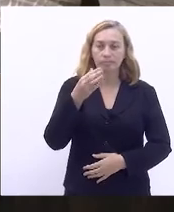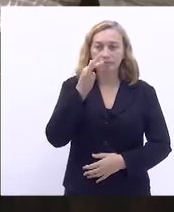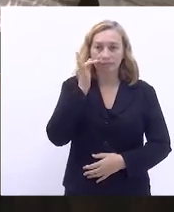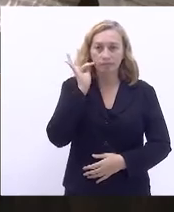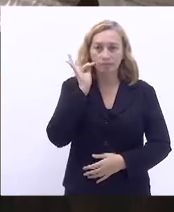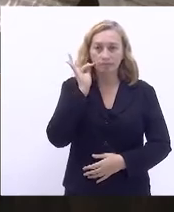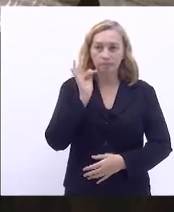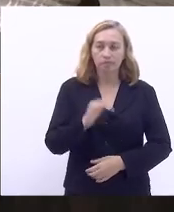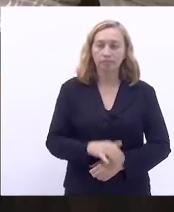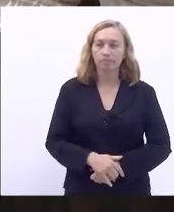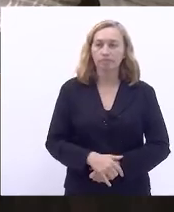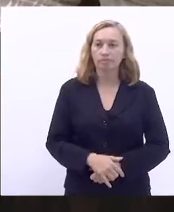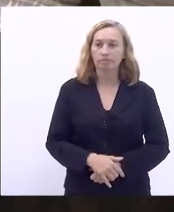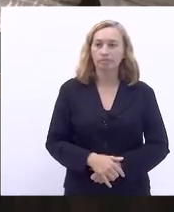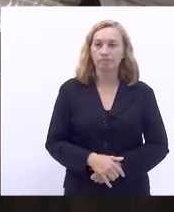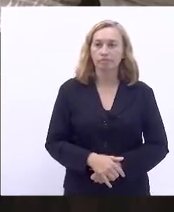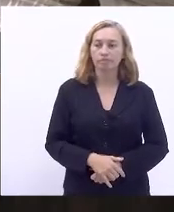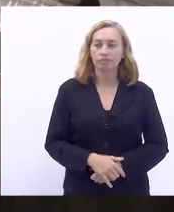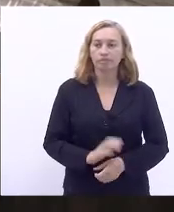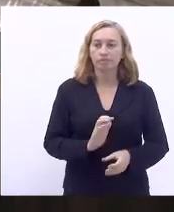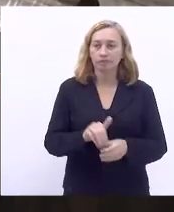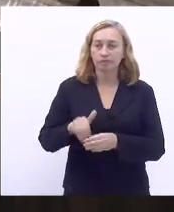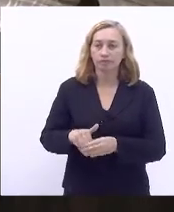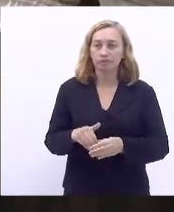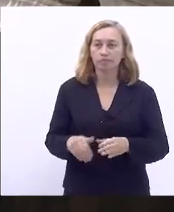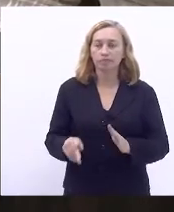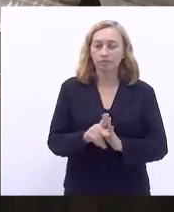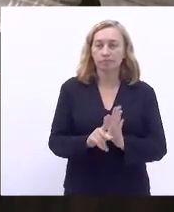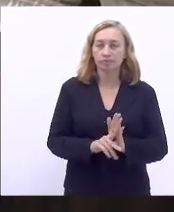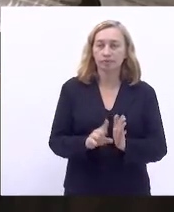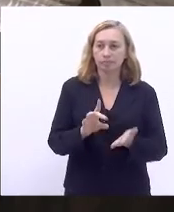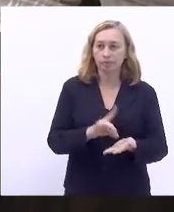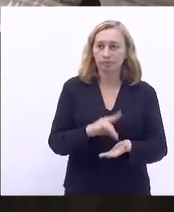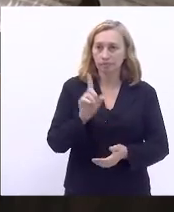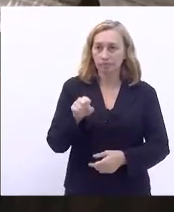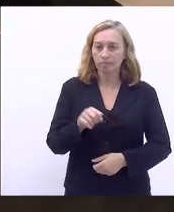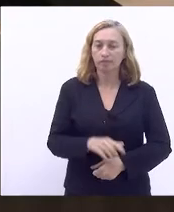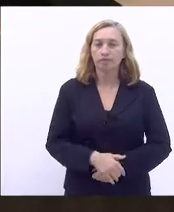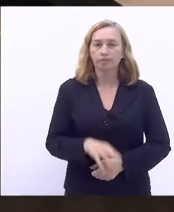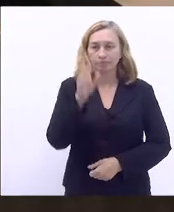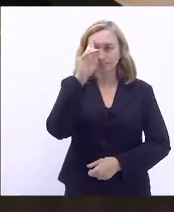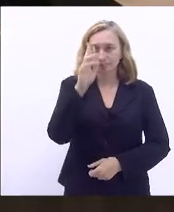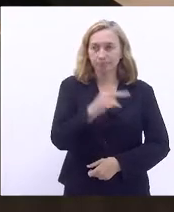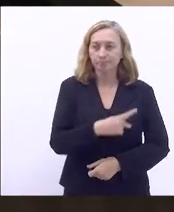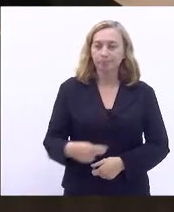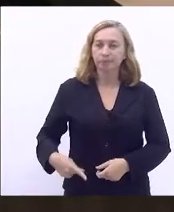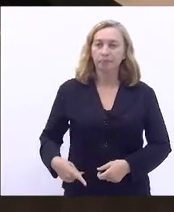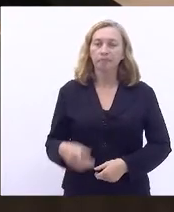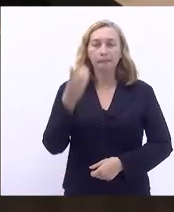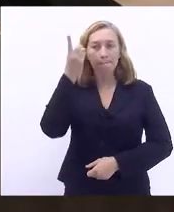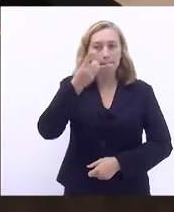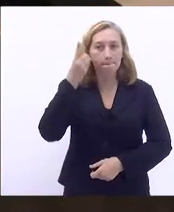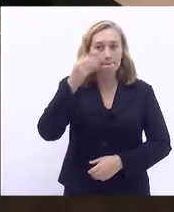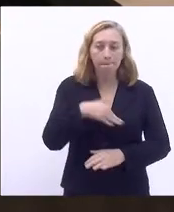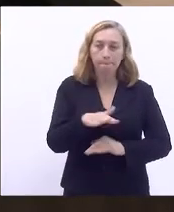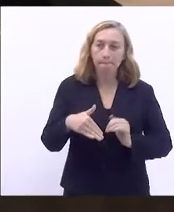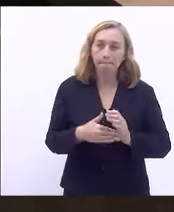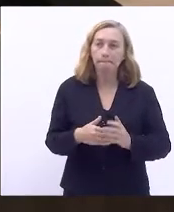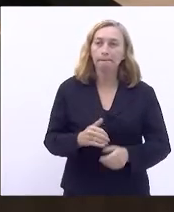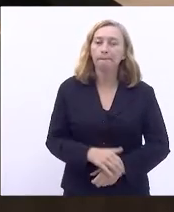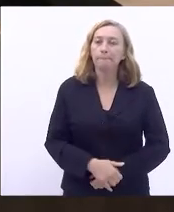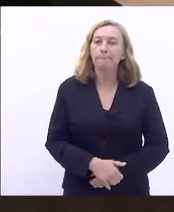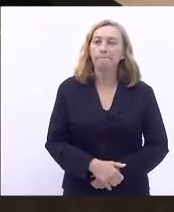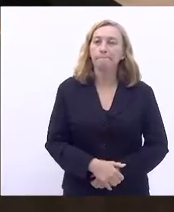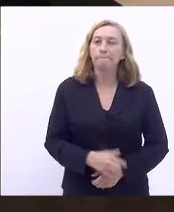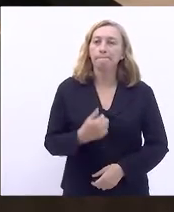Flávio Serafim. Serafim. Nós estamos voltando ao projeto original, hein? Senhor presidente, deputados e deputadas,